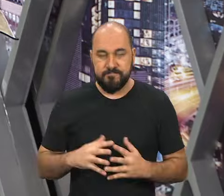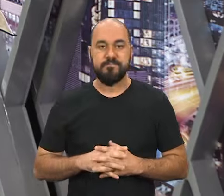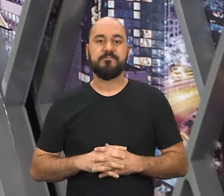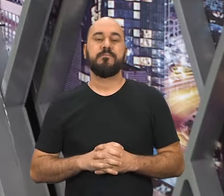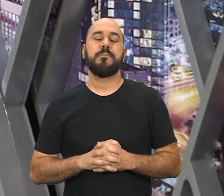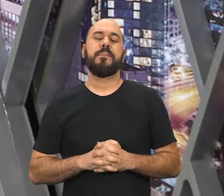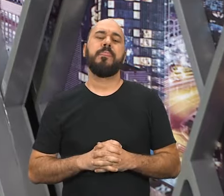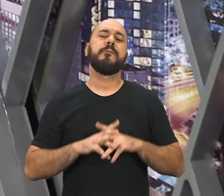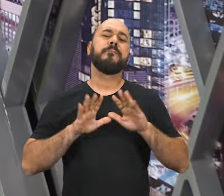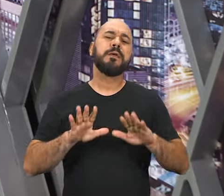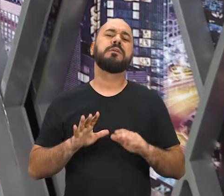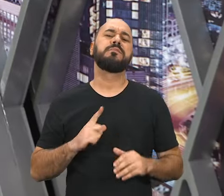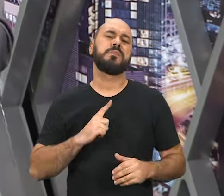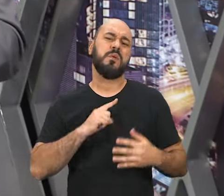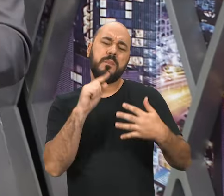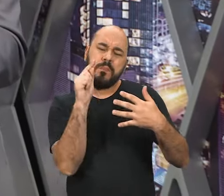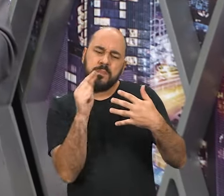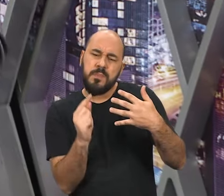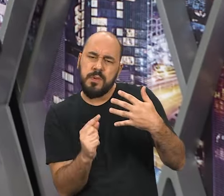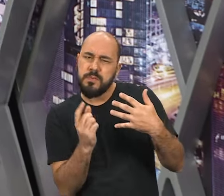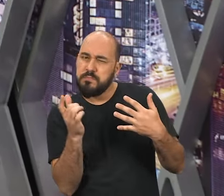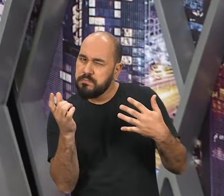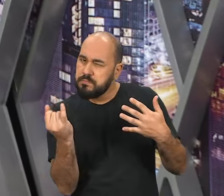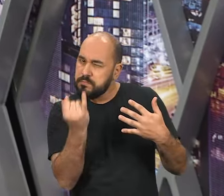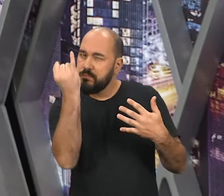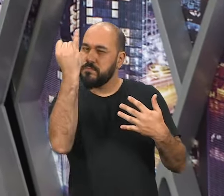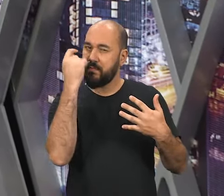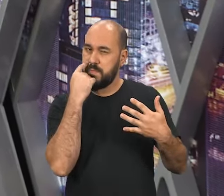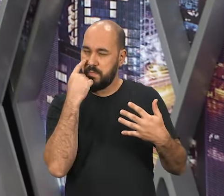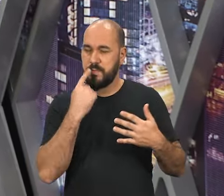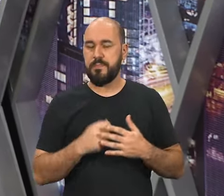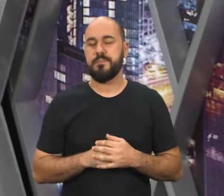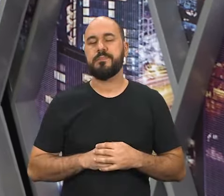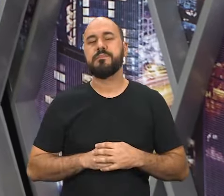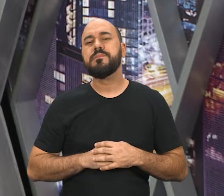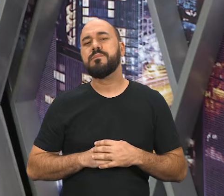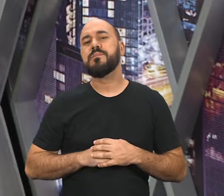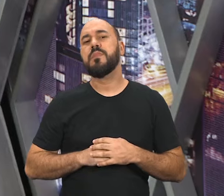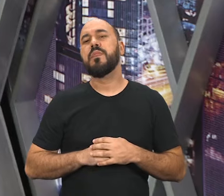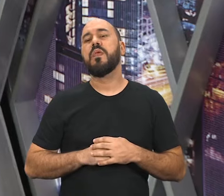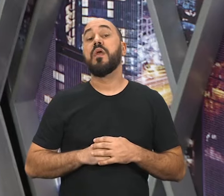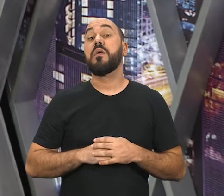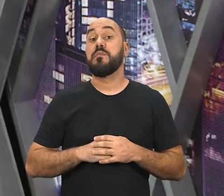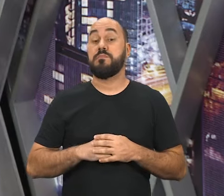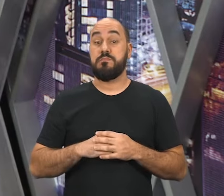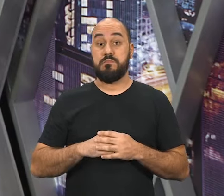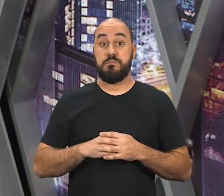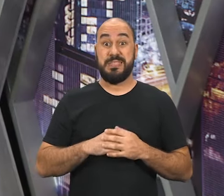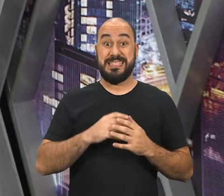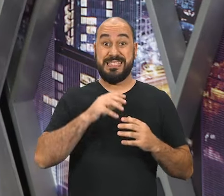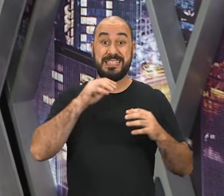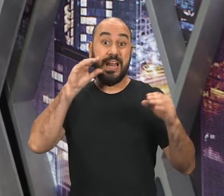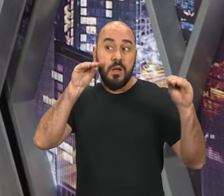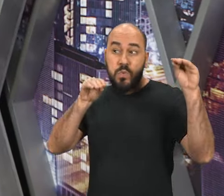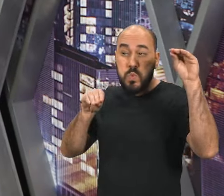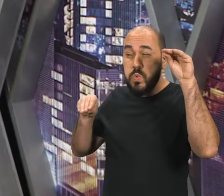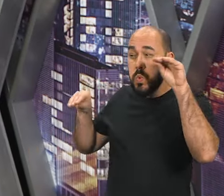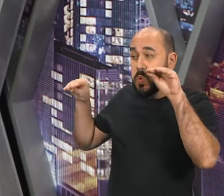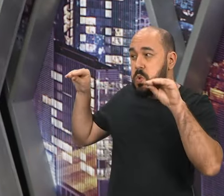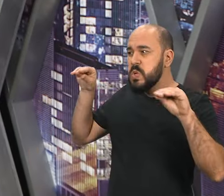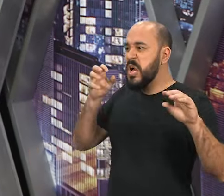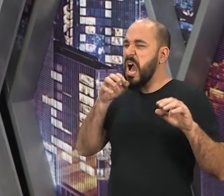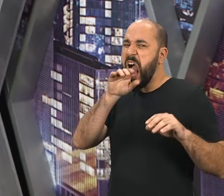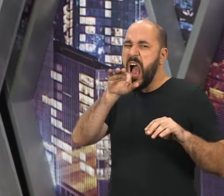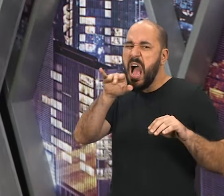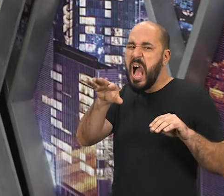bem? Agora tem um detalhe que chama atenção aqui no verso 2. No finalzinho do verso 2 fala assim, e deu-lhe o dragão o seu